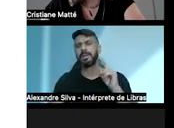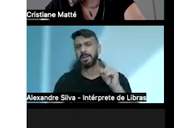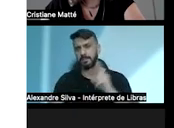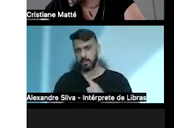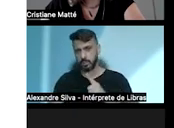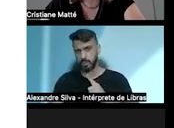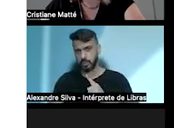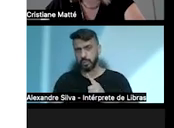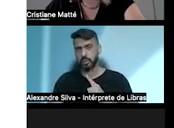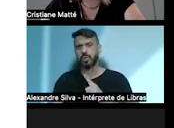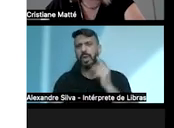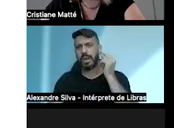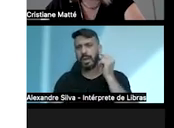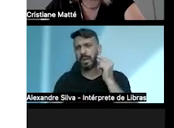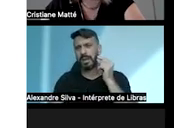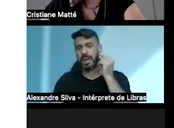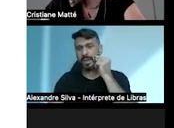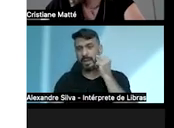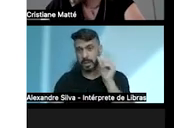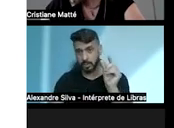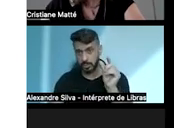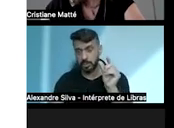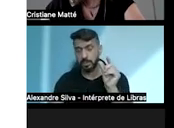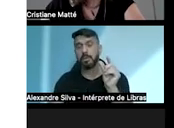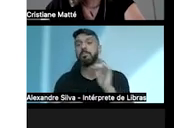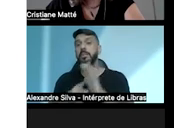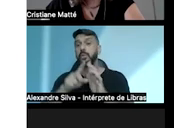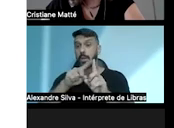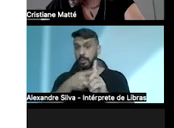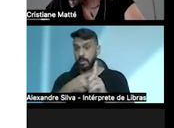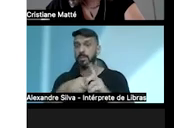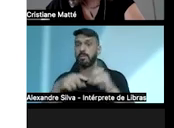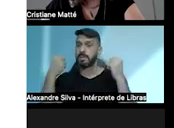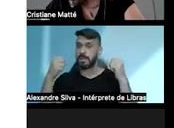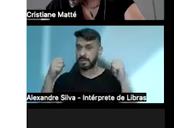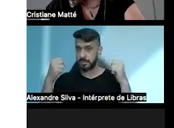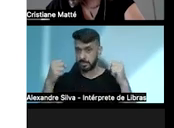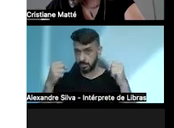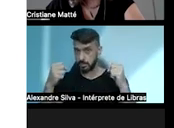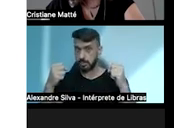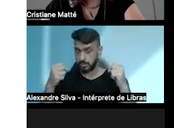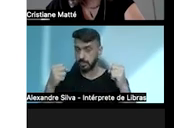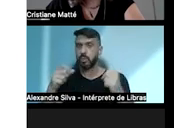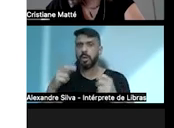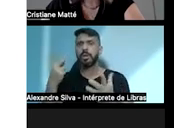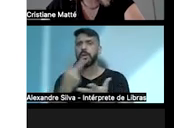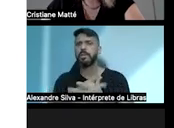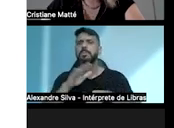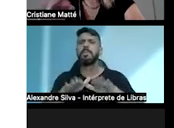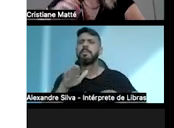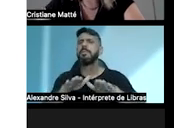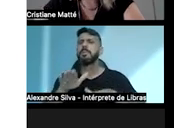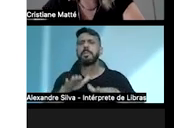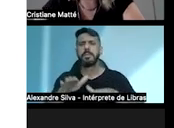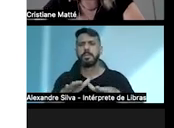ratinhas gestantes, né? As ratinhas, não, desculpa, as camundongas gestantes, para fazer exercício e colocaram uma rodinha de correr